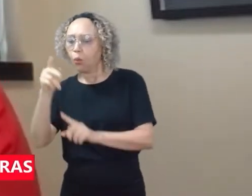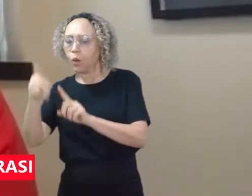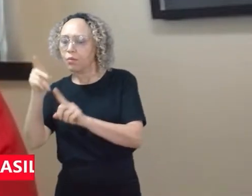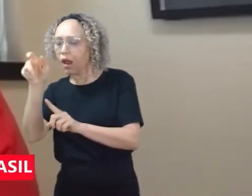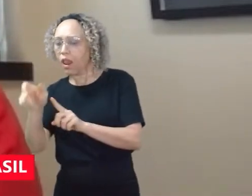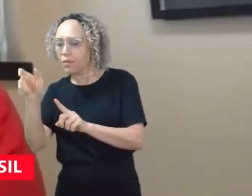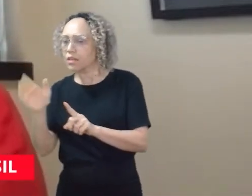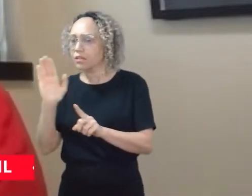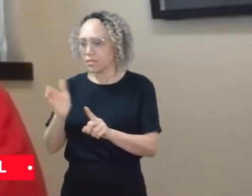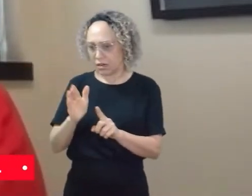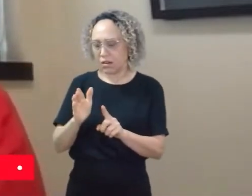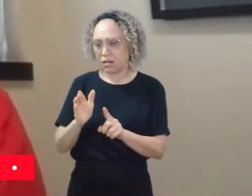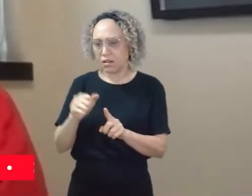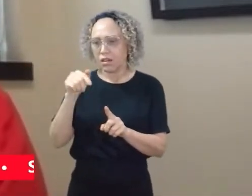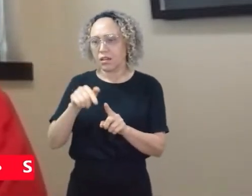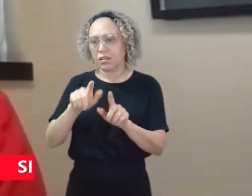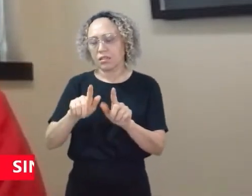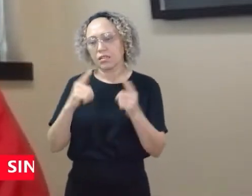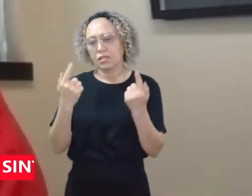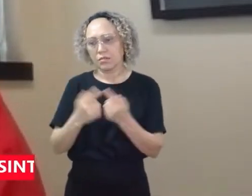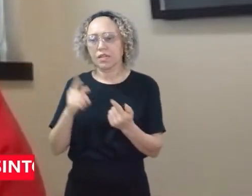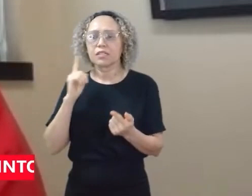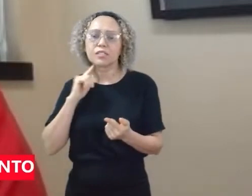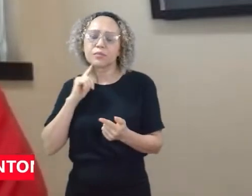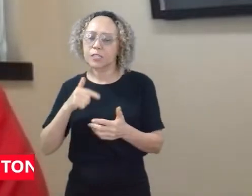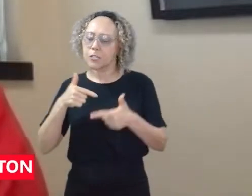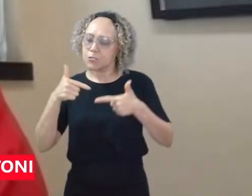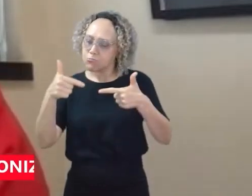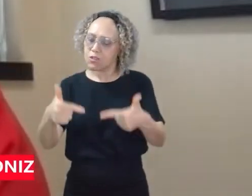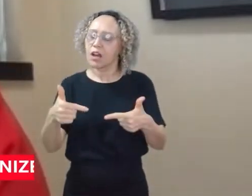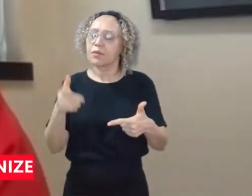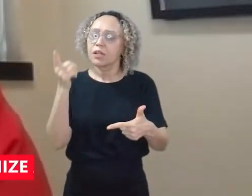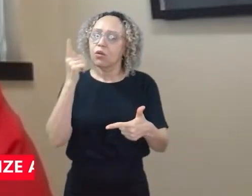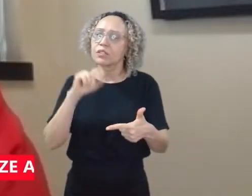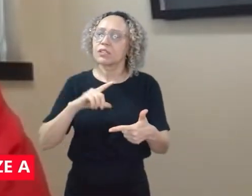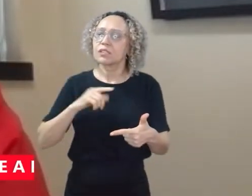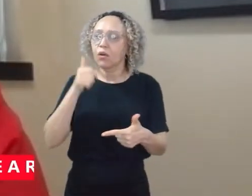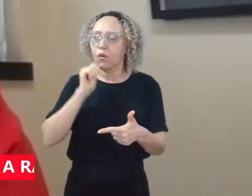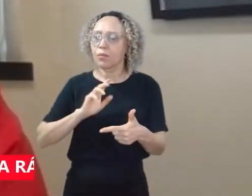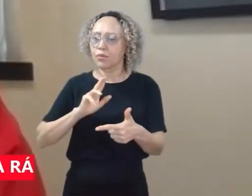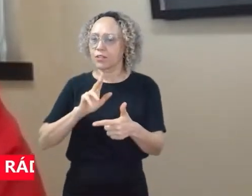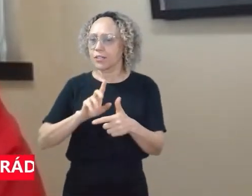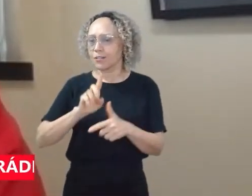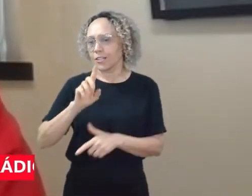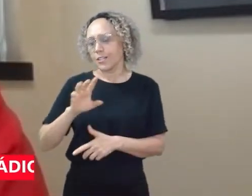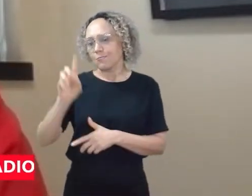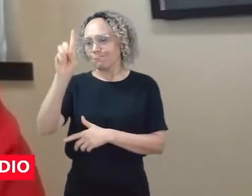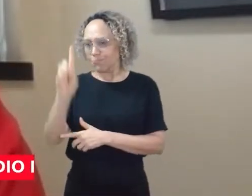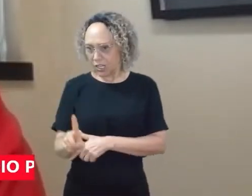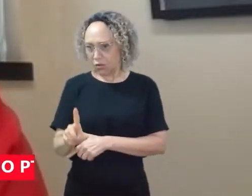aqui na Assembleia de Minas e que lutaram muito para que tivéssemos uma mulher na mesa e tivéssemos, no meu caso, a